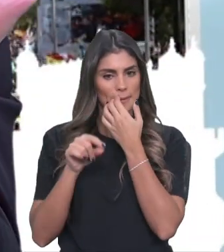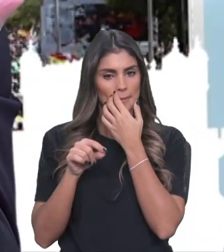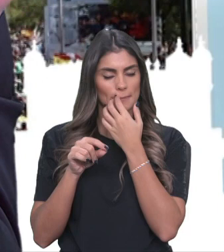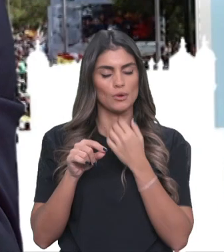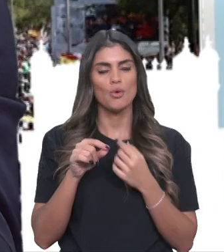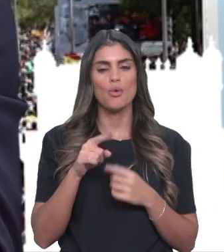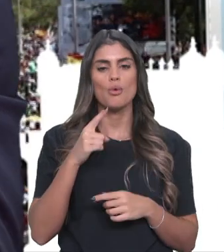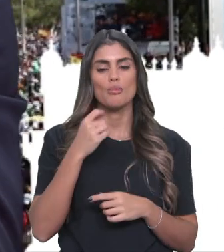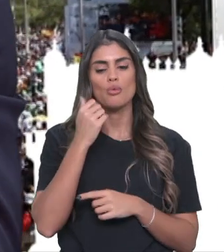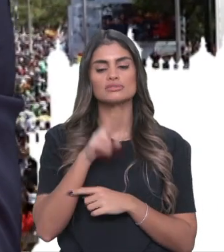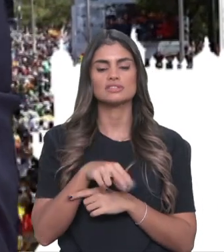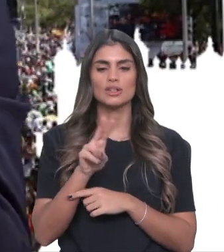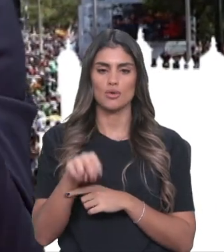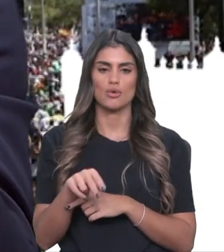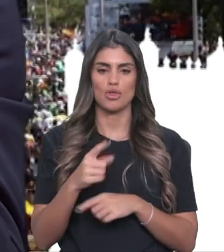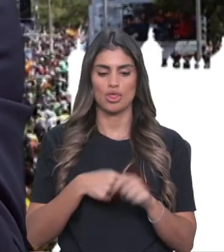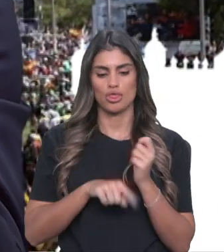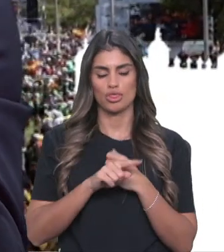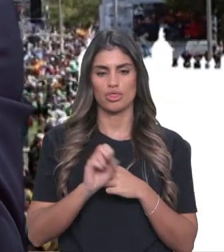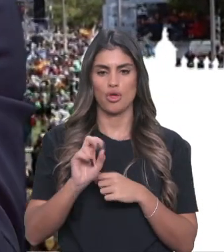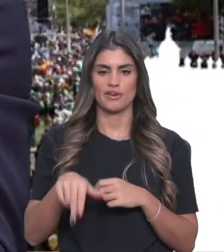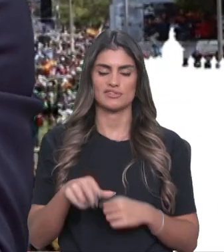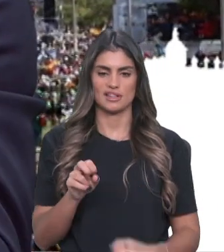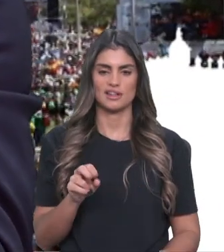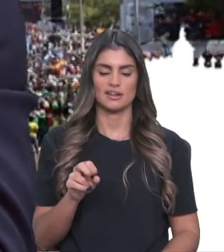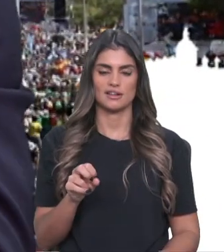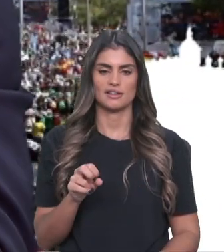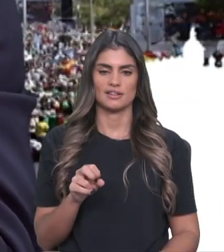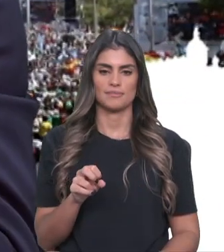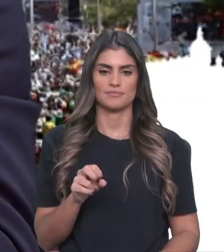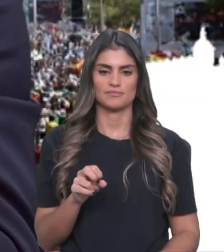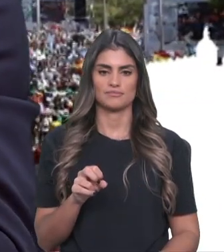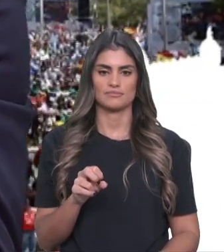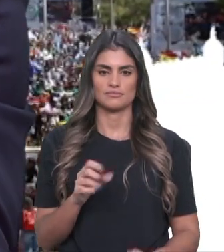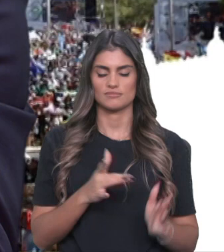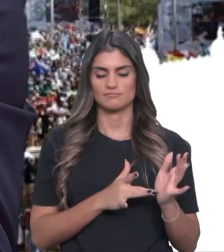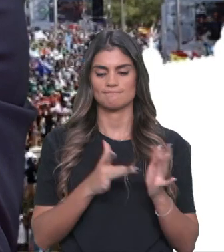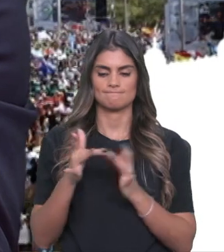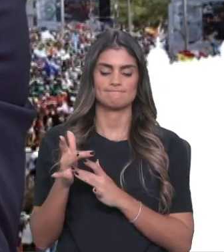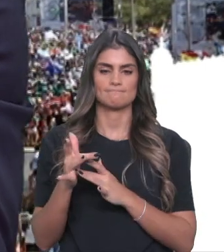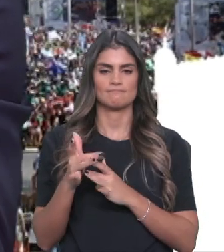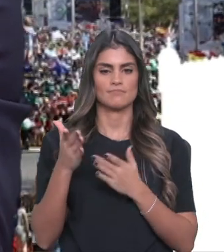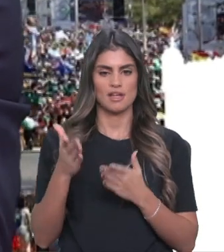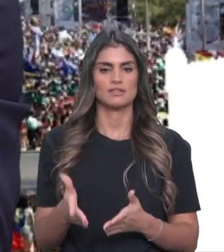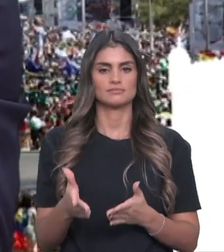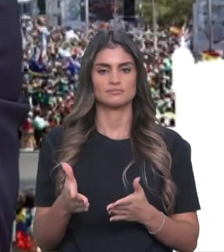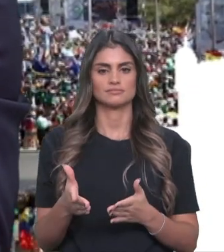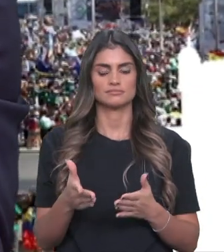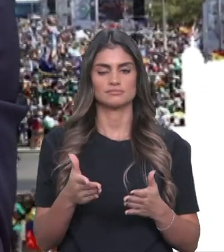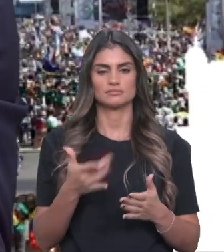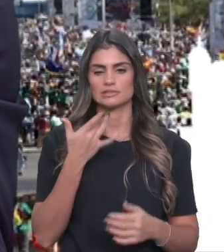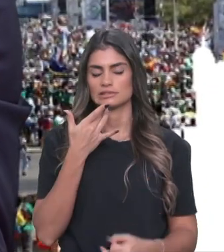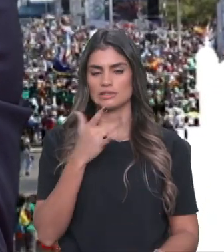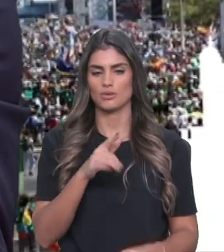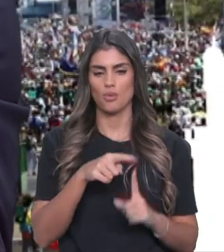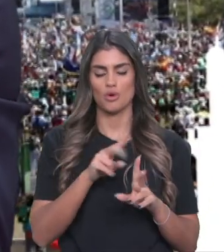Museu Pio XII de Orivesaria Sacra, no itinerário do próprio Congresso, na doação de sangue, tanto